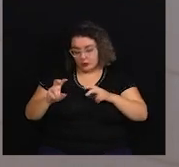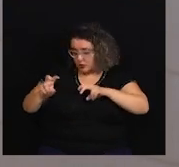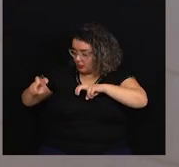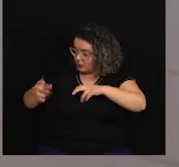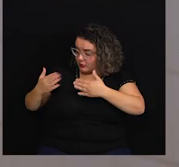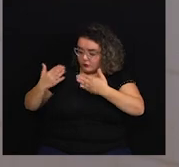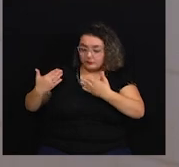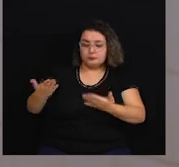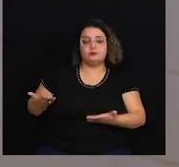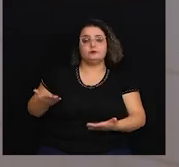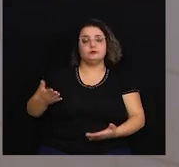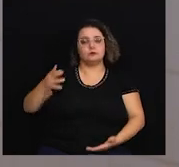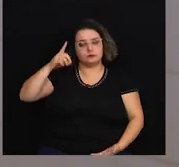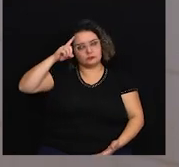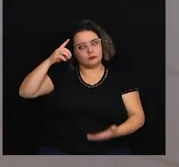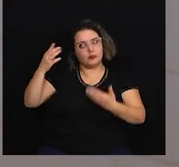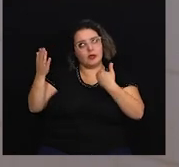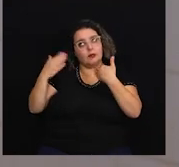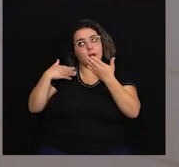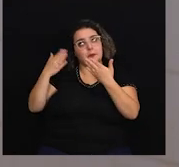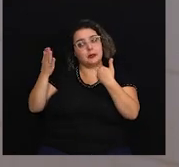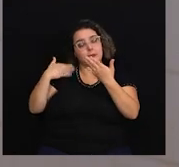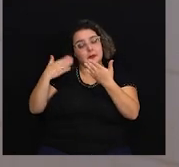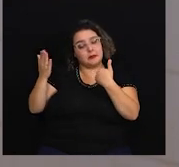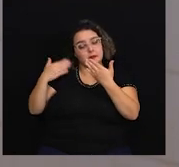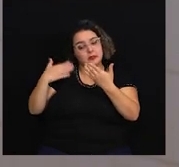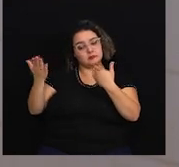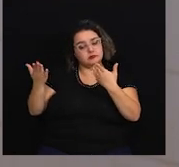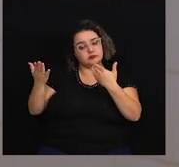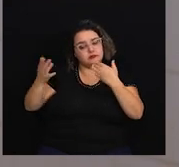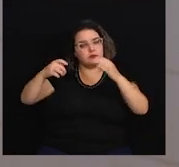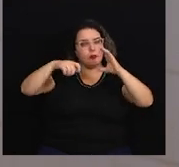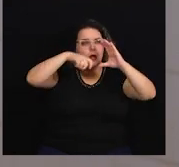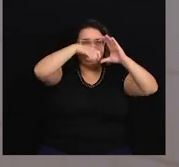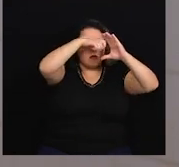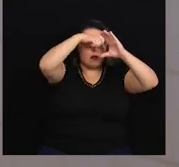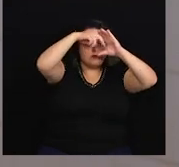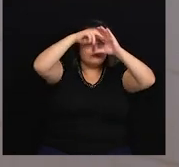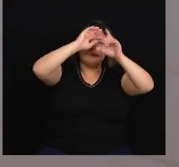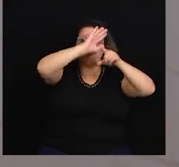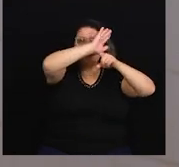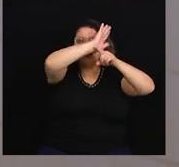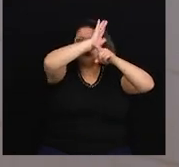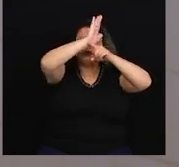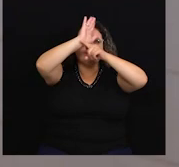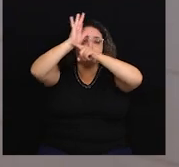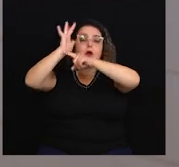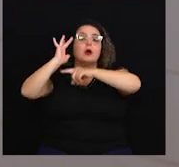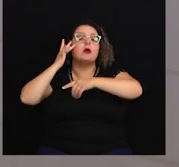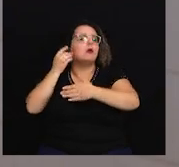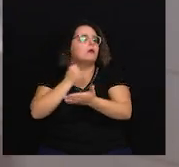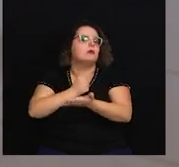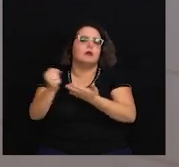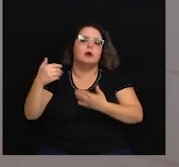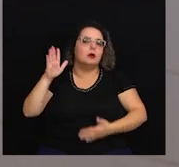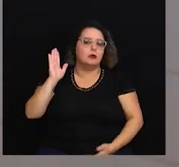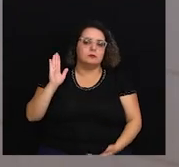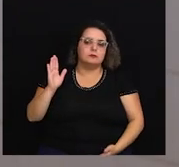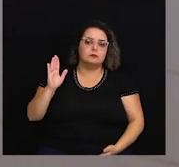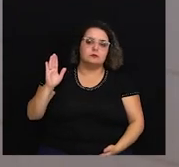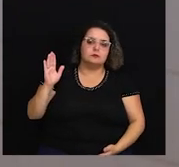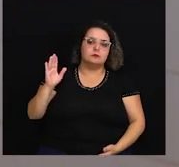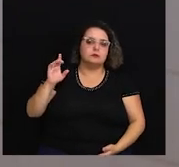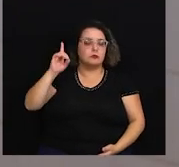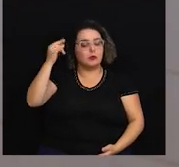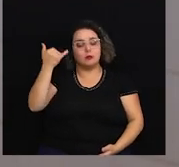Conversei um tempão com ele amar um filme eu achava que já caí e nada ele falou que não